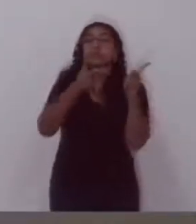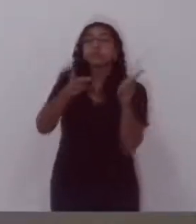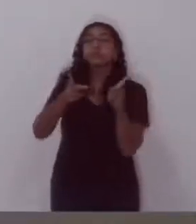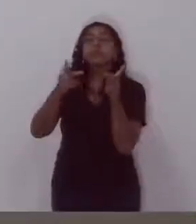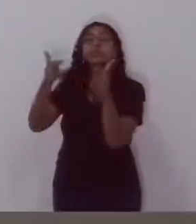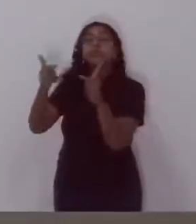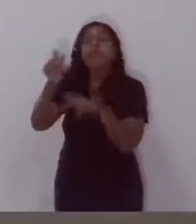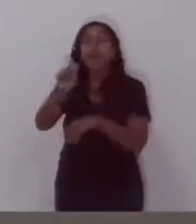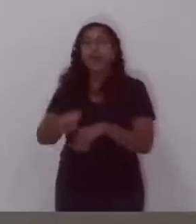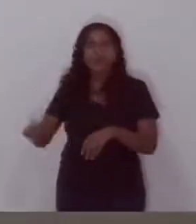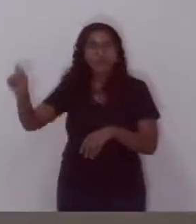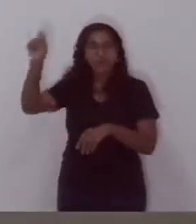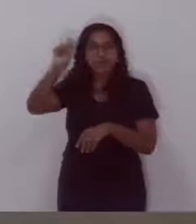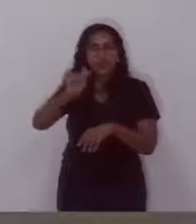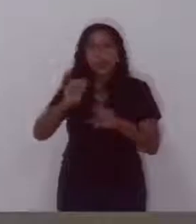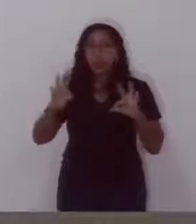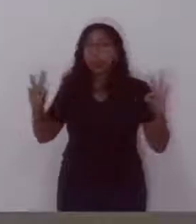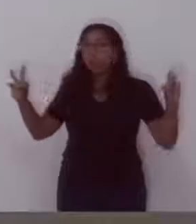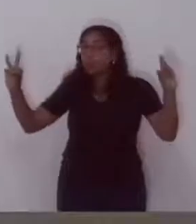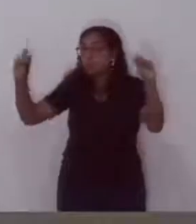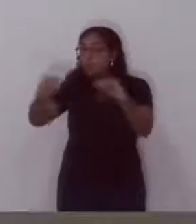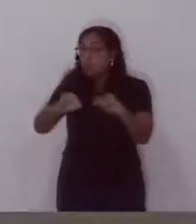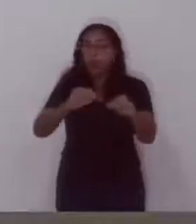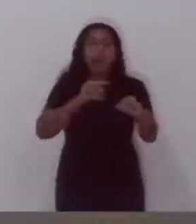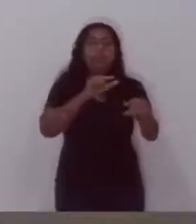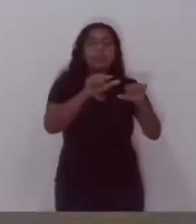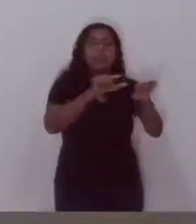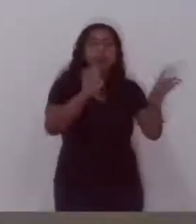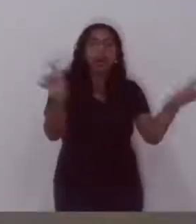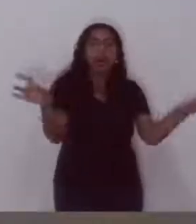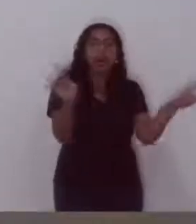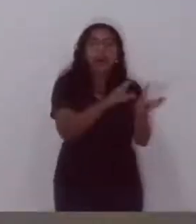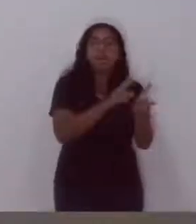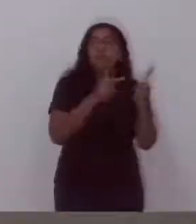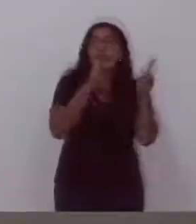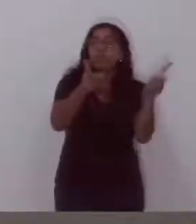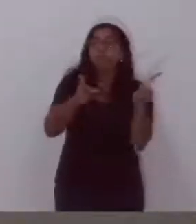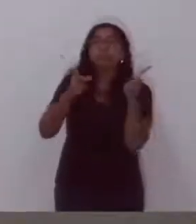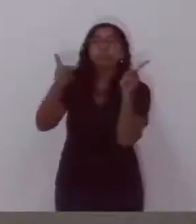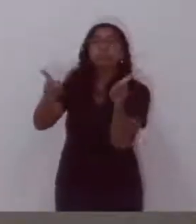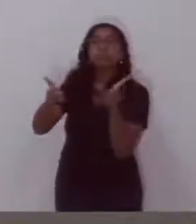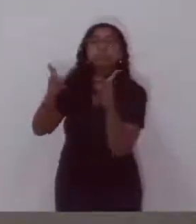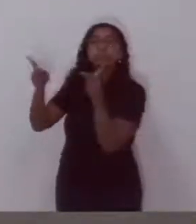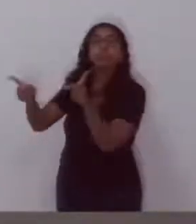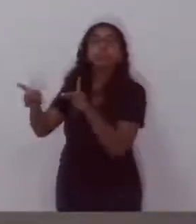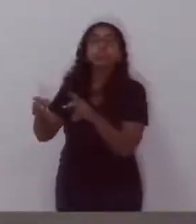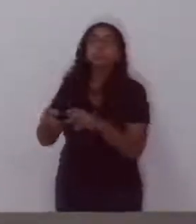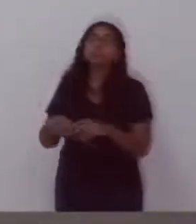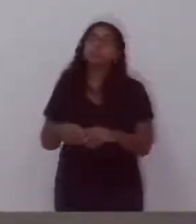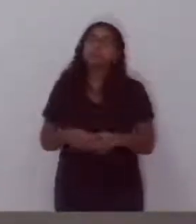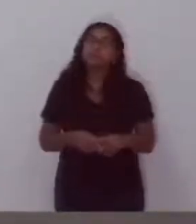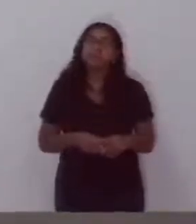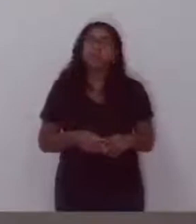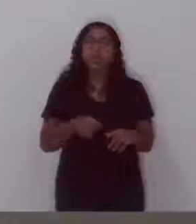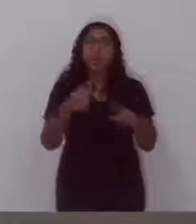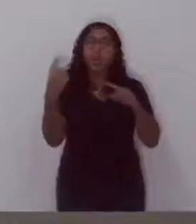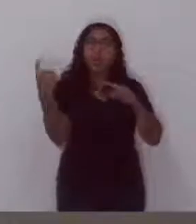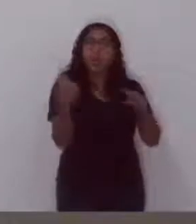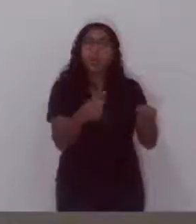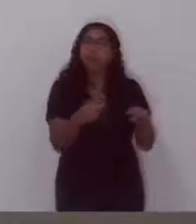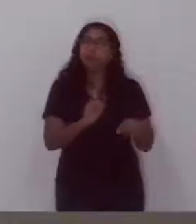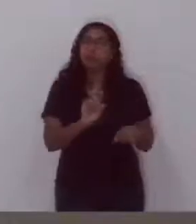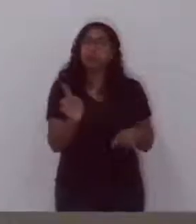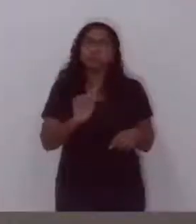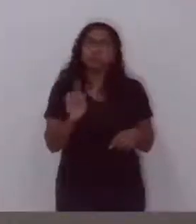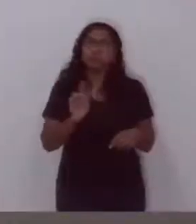nosso município. Todas as entidades, o Macaxeira saía do serviço e ia direto para as entidades para, antes de criticar, antes de falar alguma coisa, conhecer o